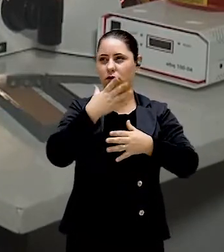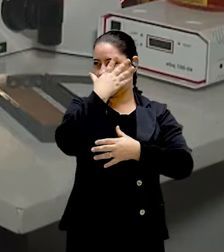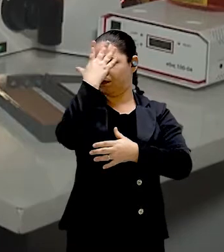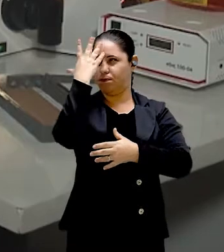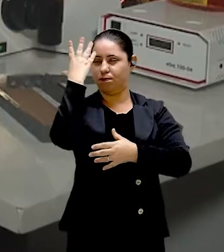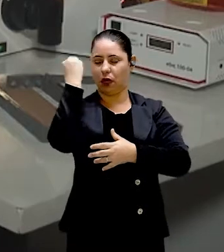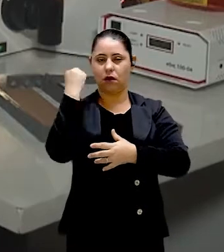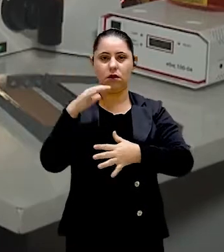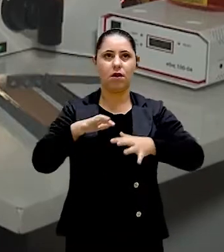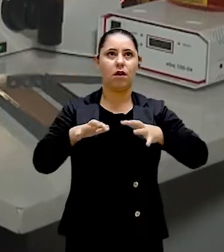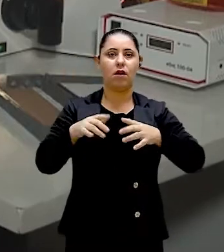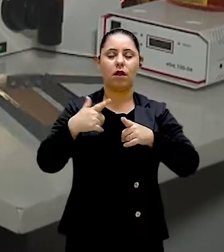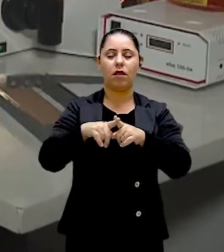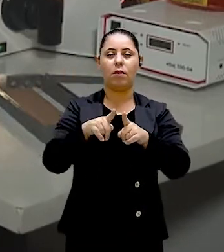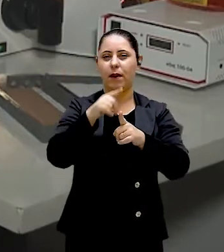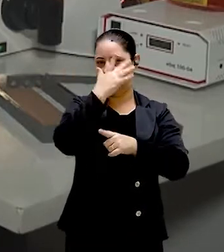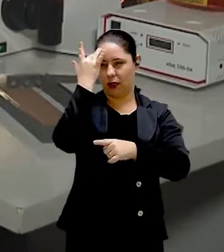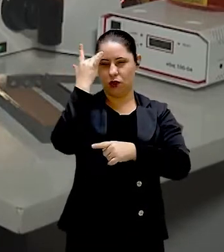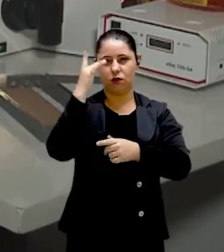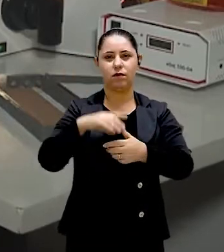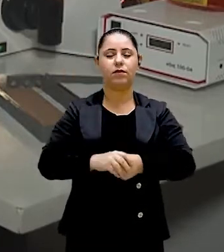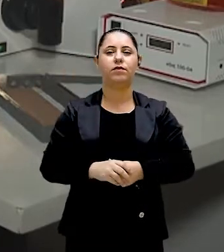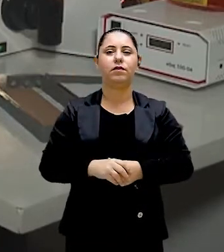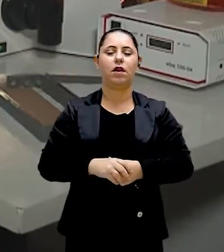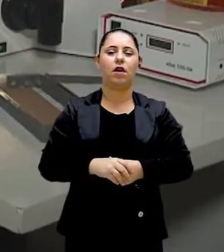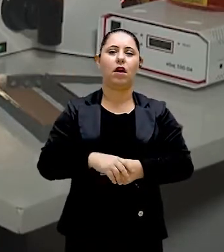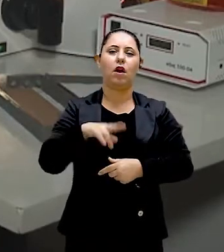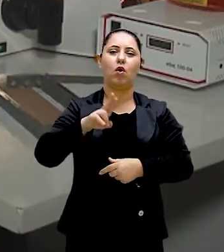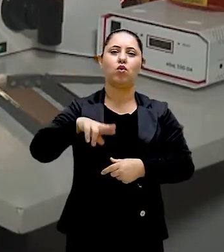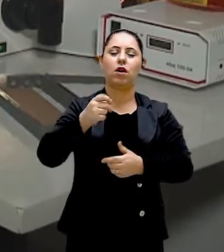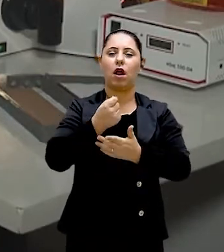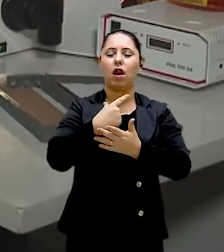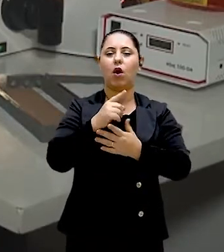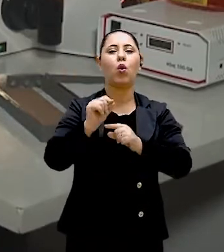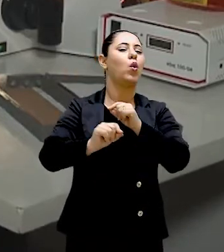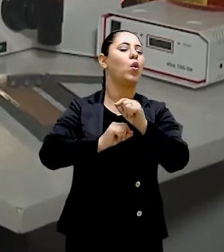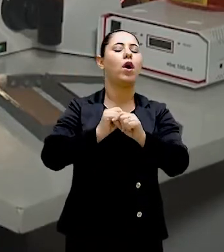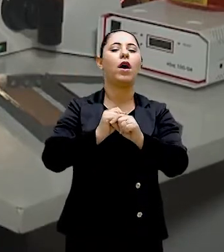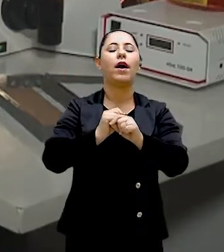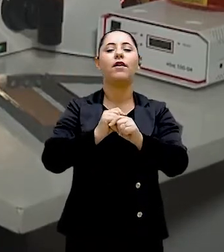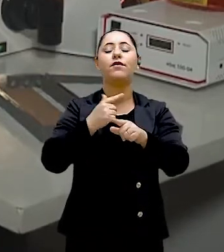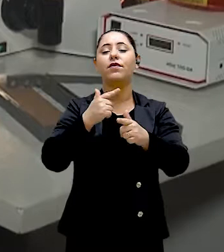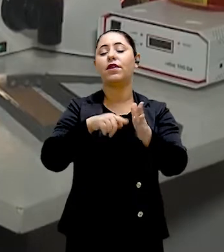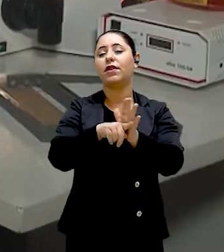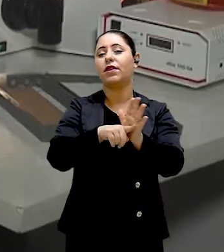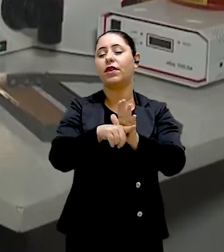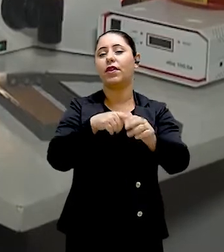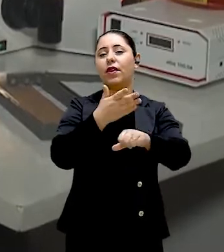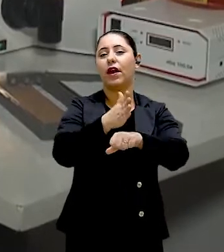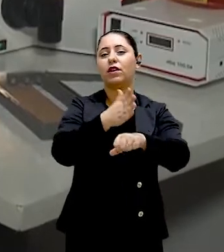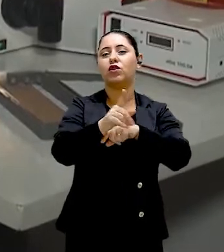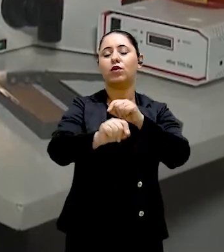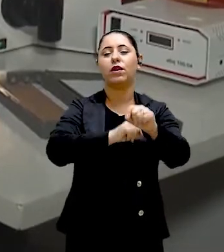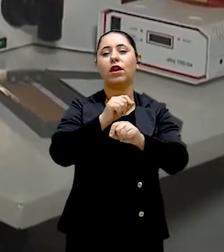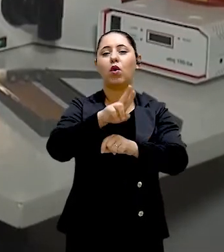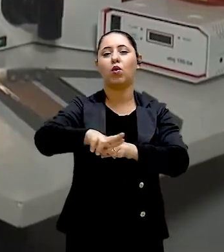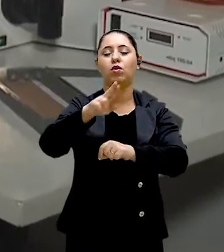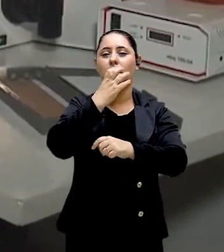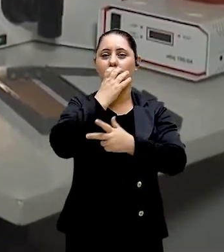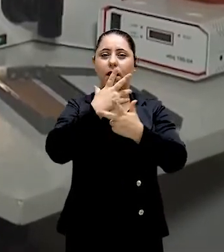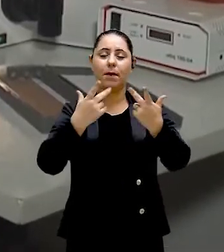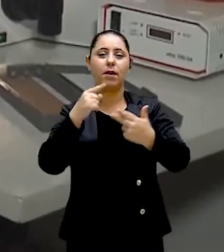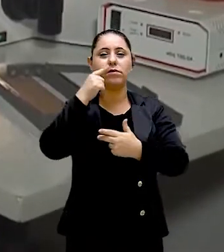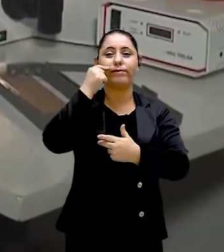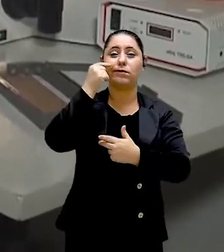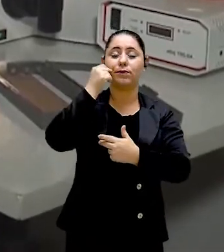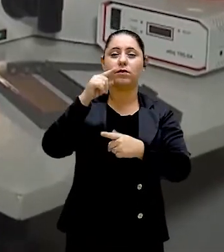Parkinson. Os modelos utilizados são ratos e camundongos, que passam por testes clínicos e comportamentais